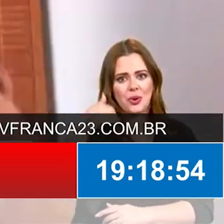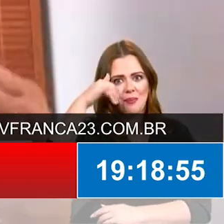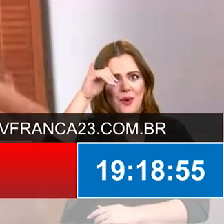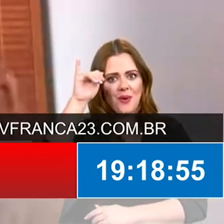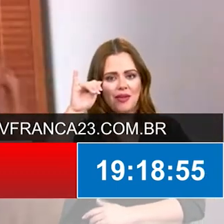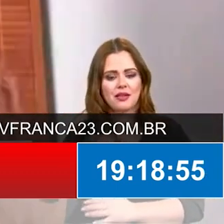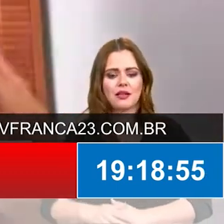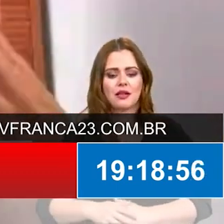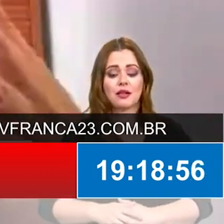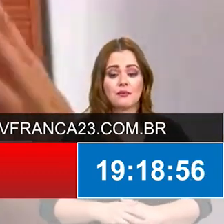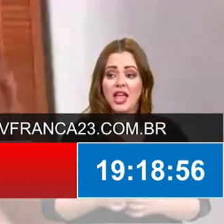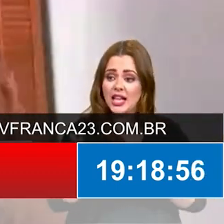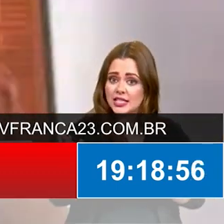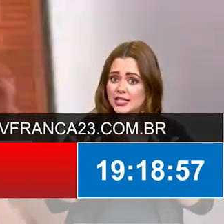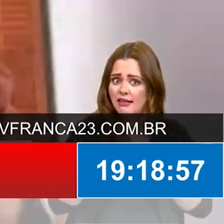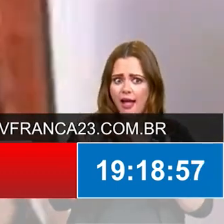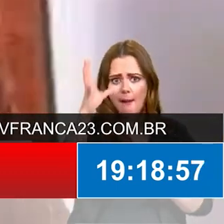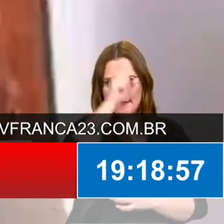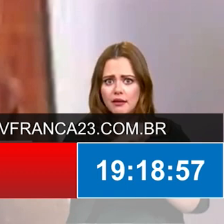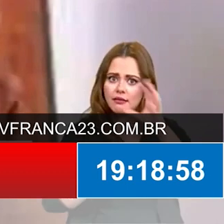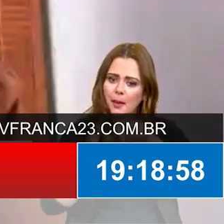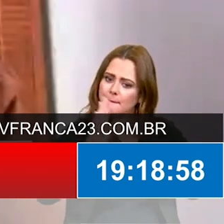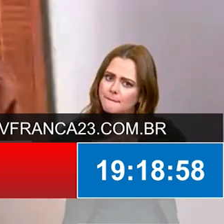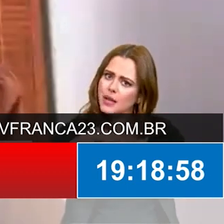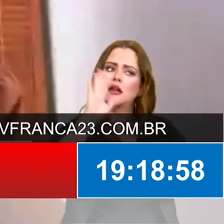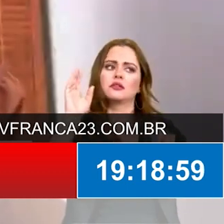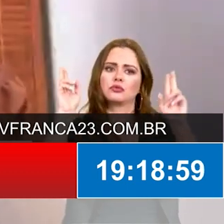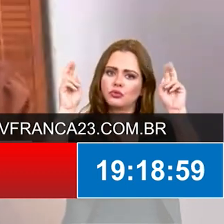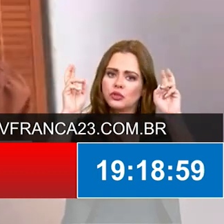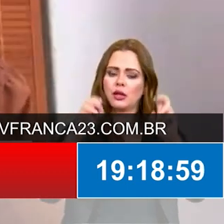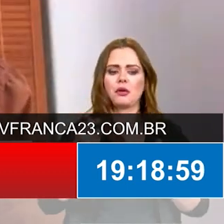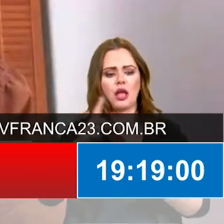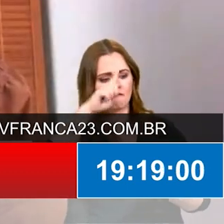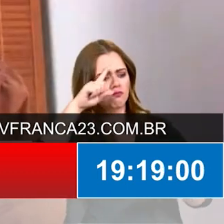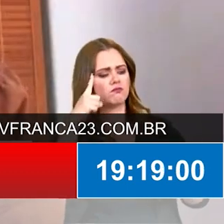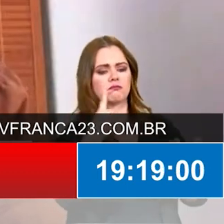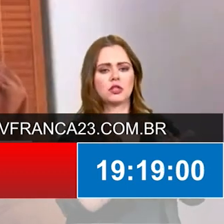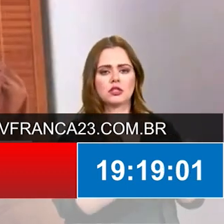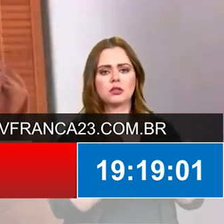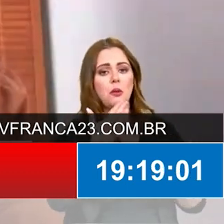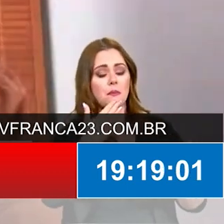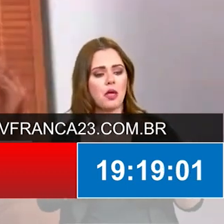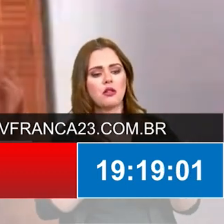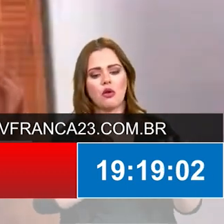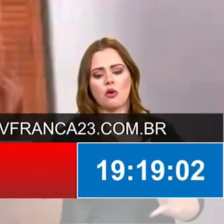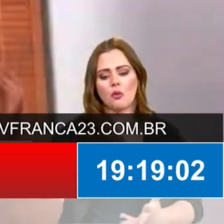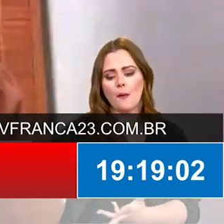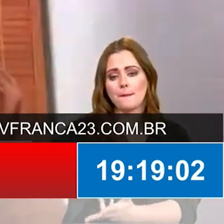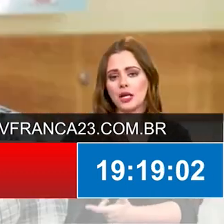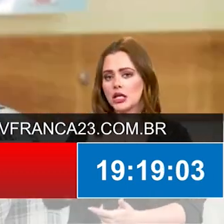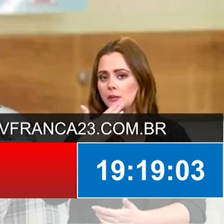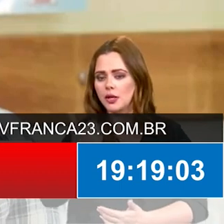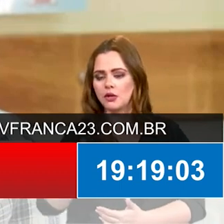Eles querem aprender mais sobre o tema porque eles querem tomar decisões que beneficiem o planeta e beneficiem as